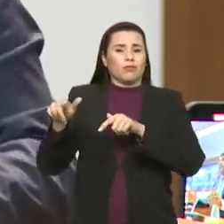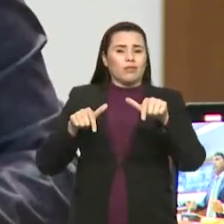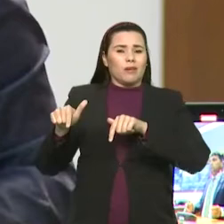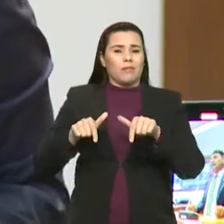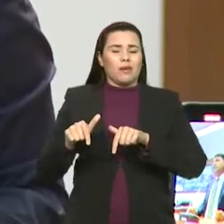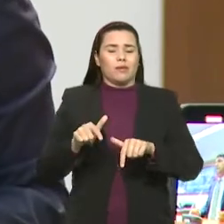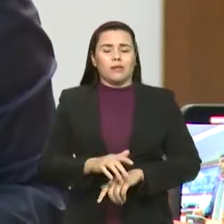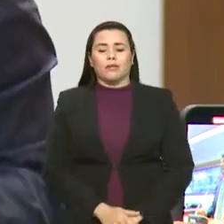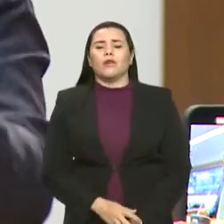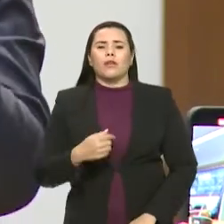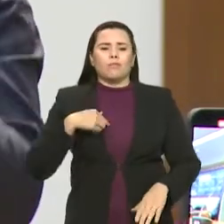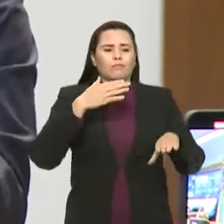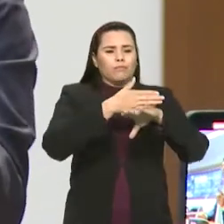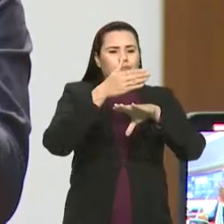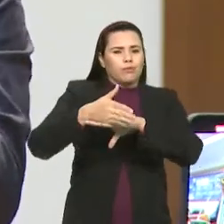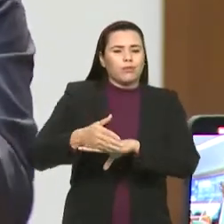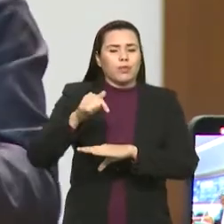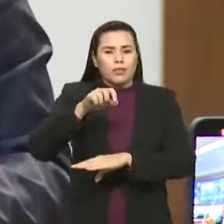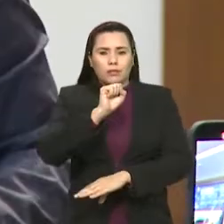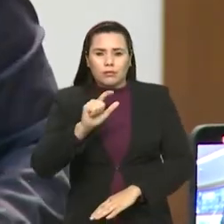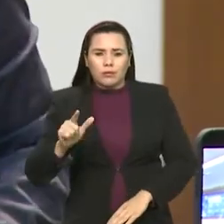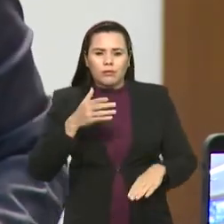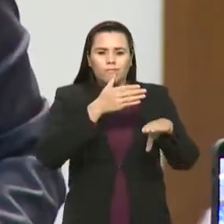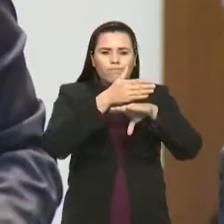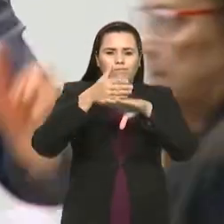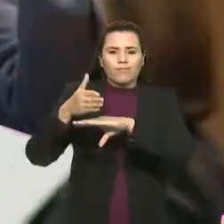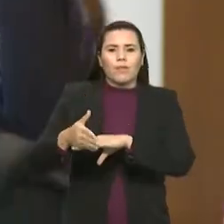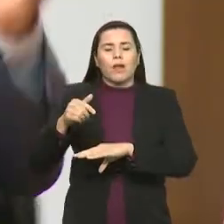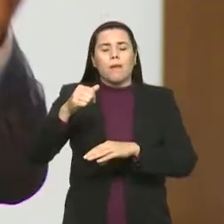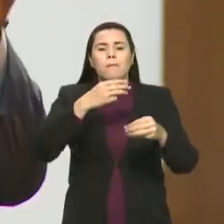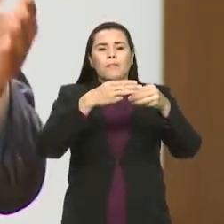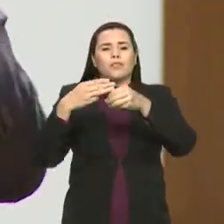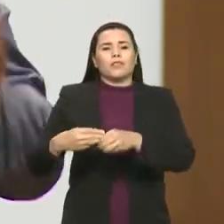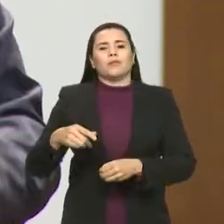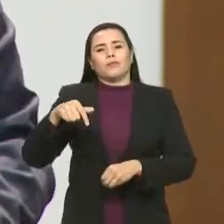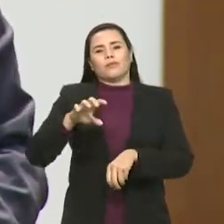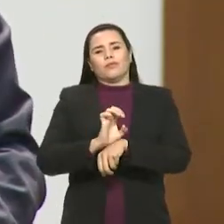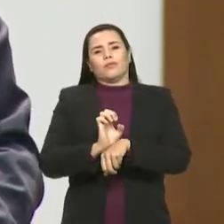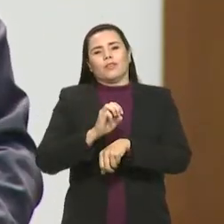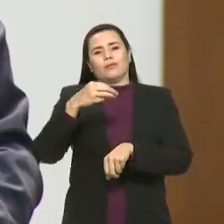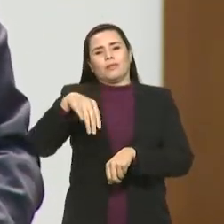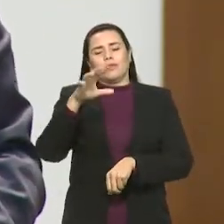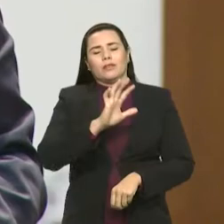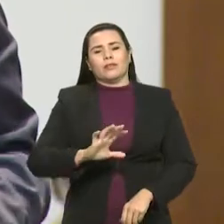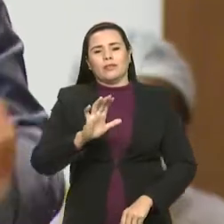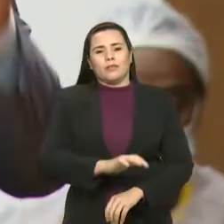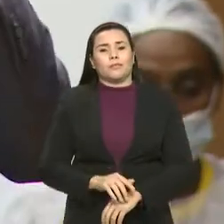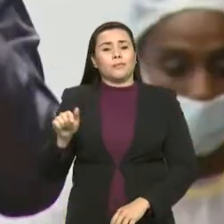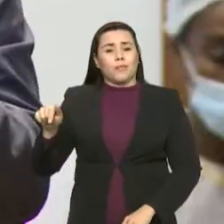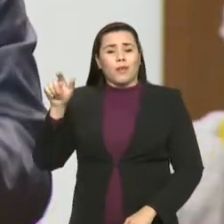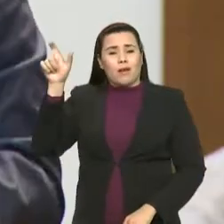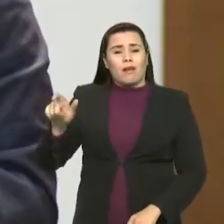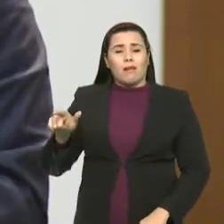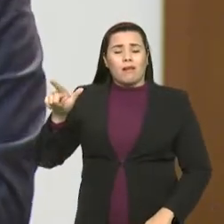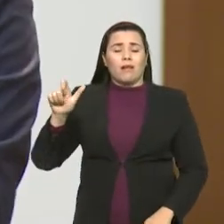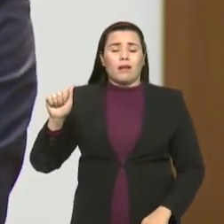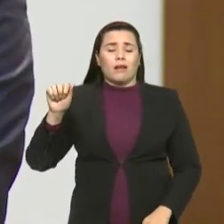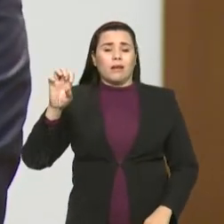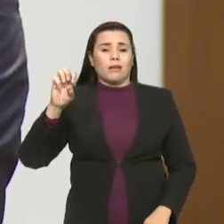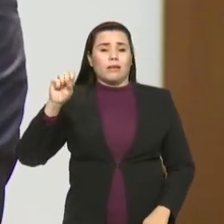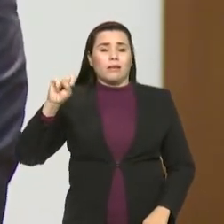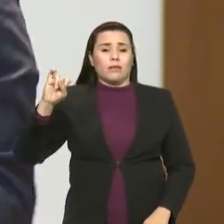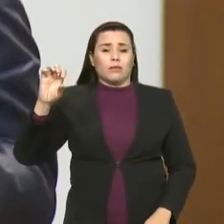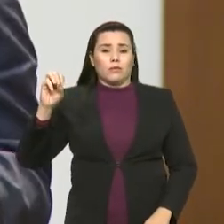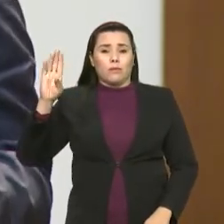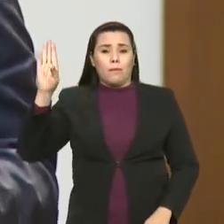nas cidades do Maranhão, levando a esperança à população com o nome do pré-candidato ao governo do estado, Dr. Laésio